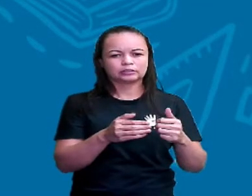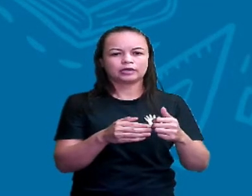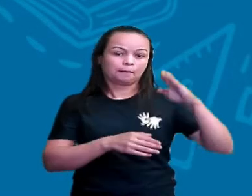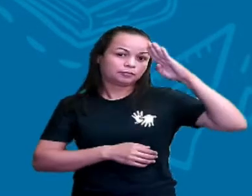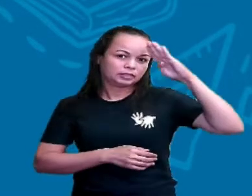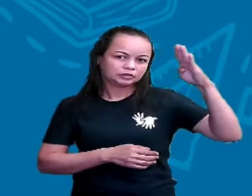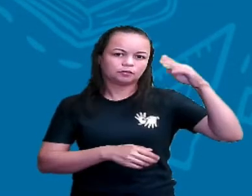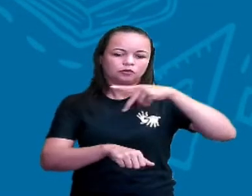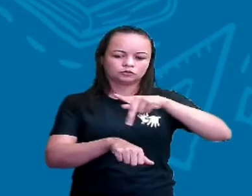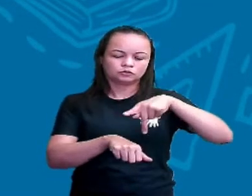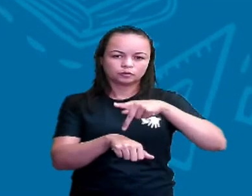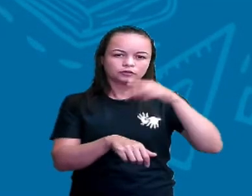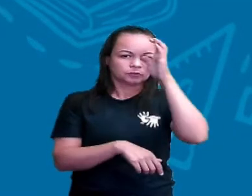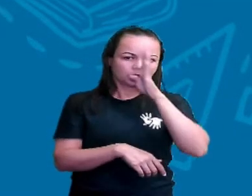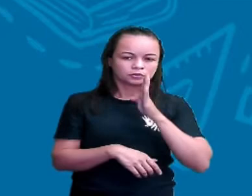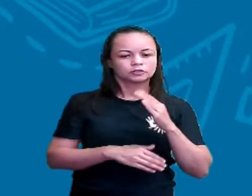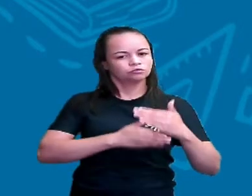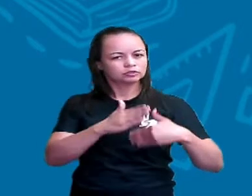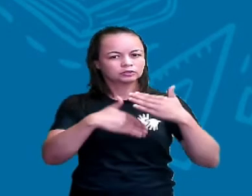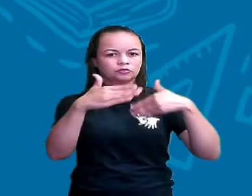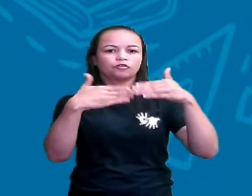industrializada, desenvolvida do Brasil.